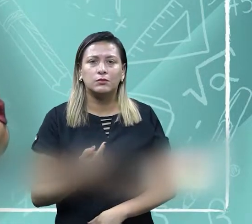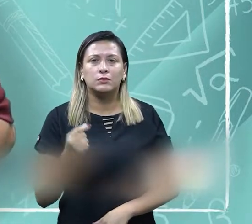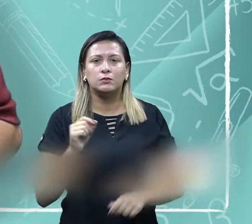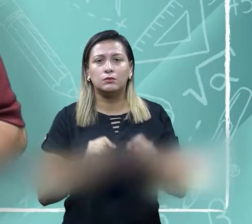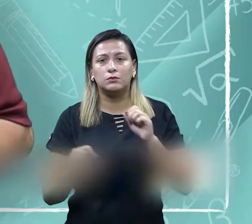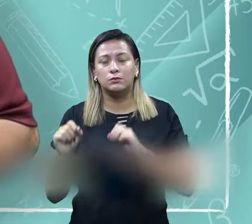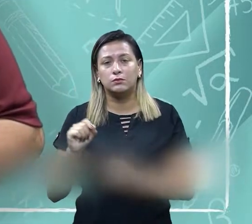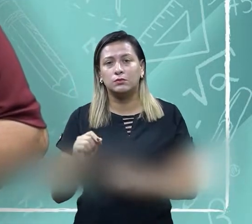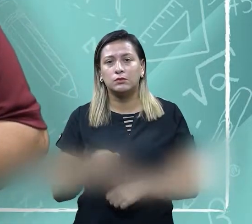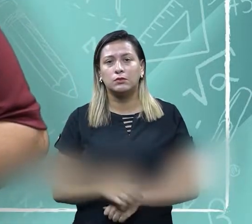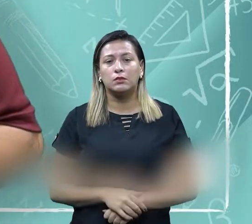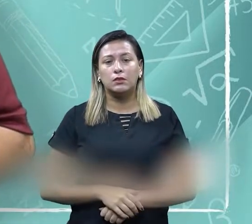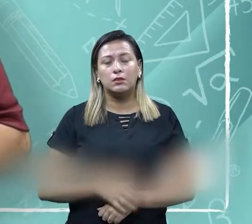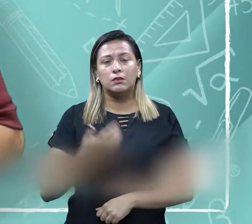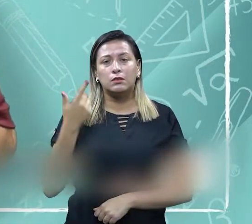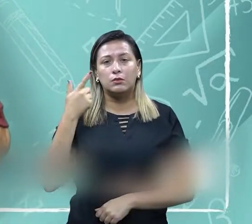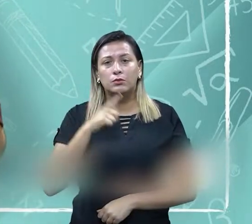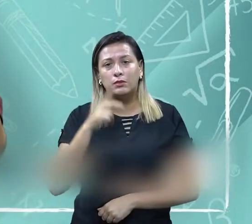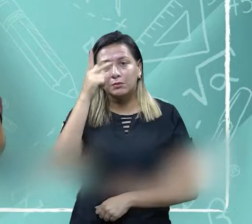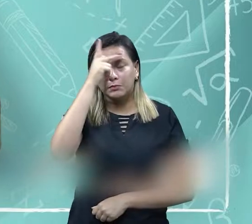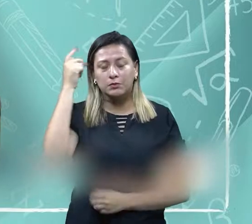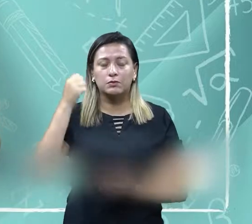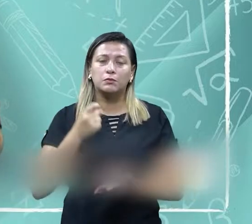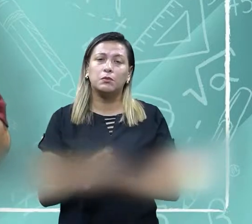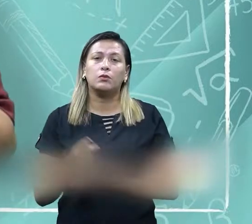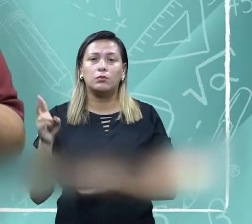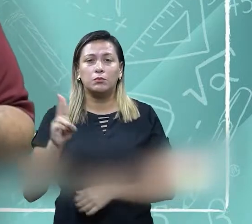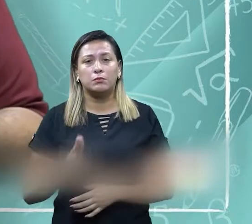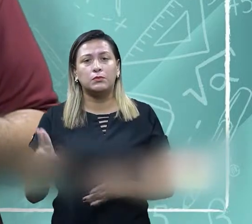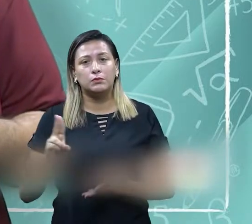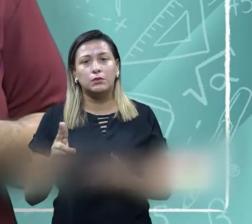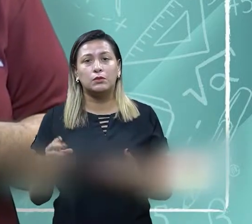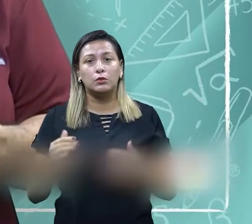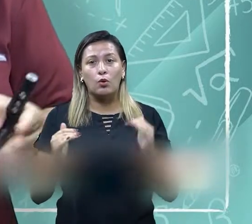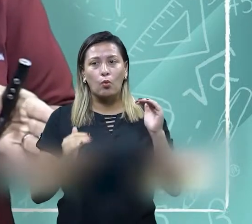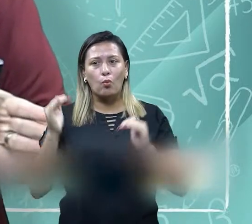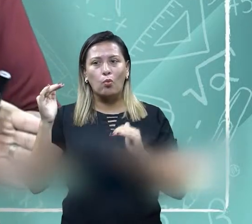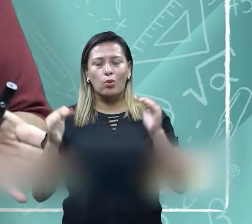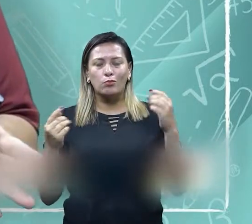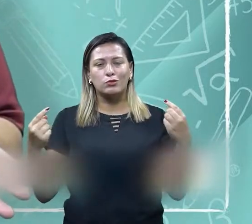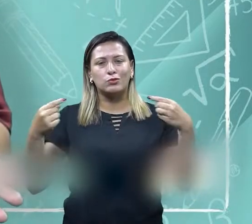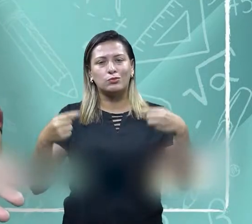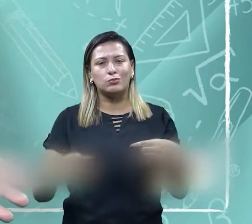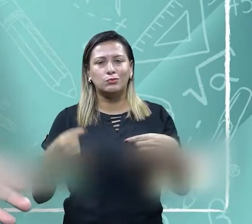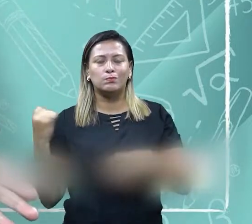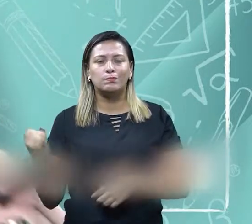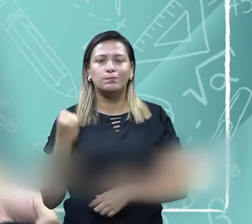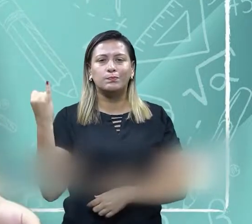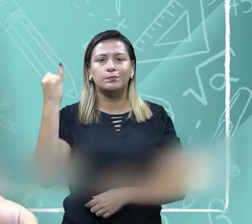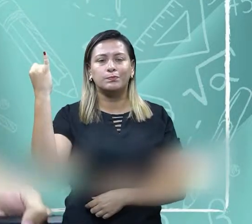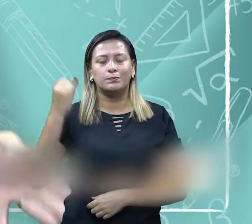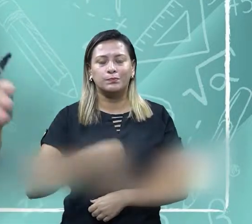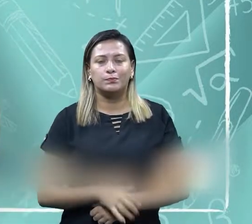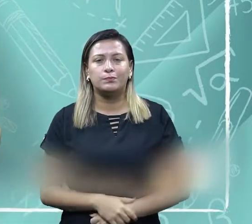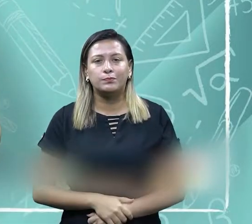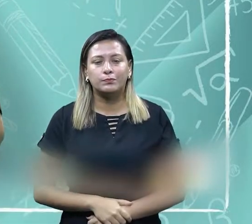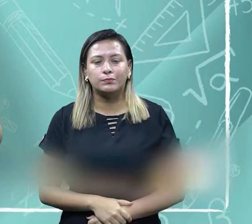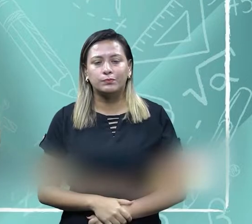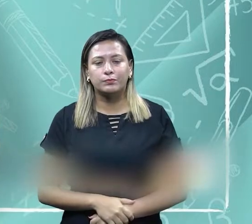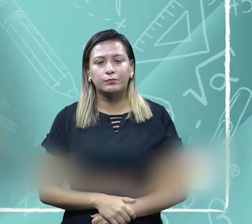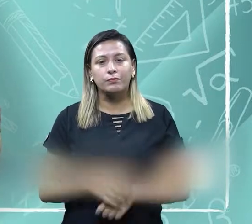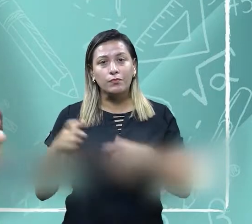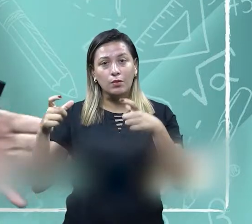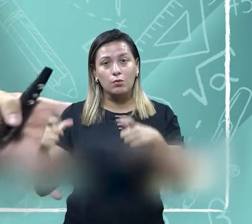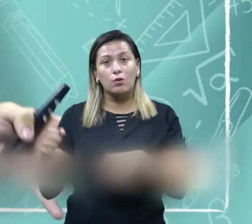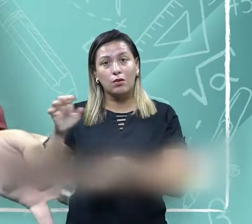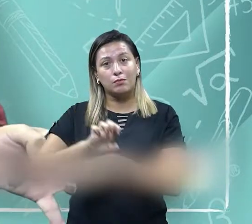querendo conseguir clientes. Então, esse nível de competição é muito importante. Então, relação a para onde